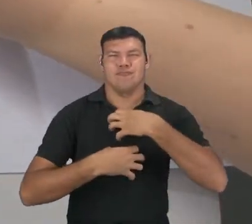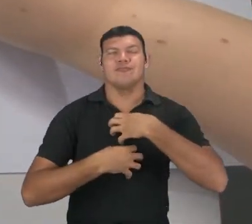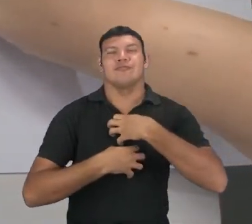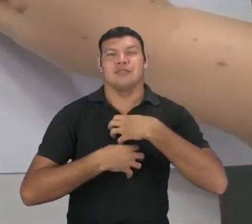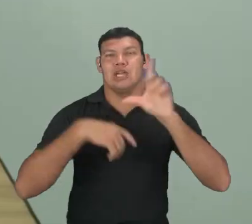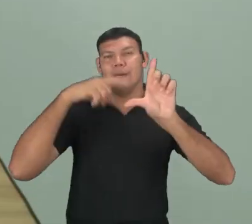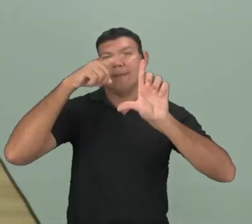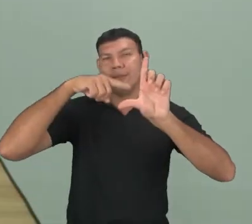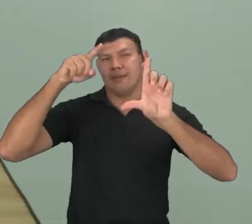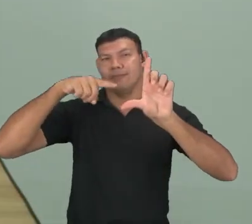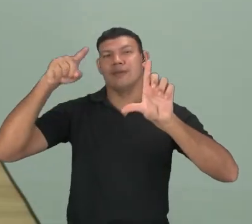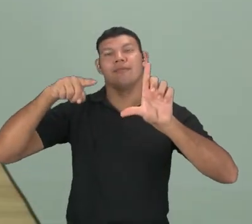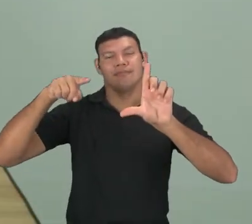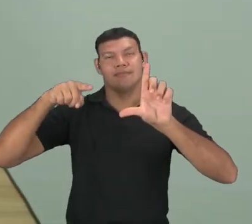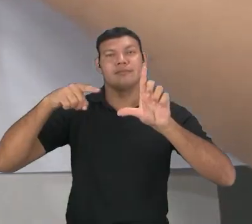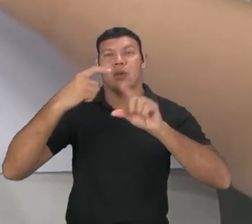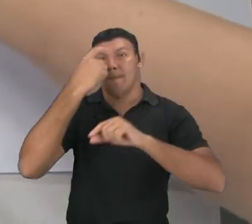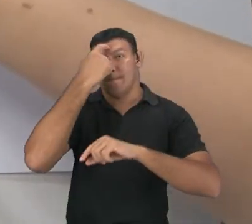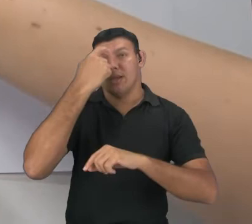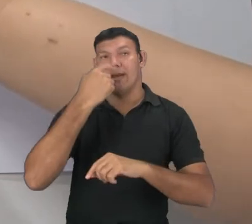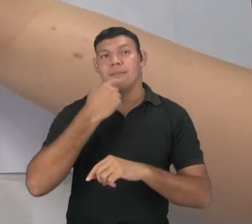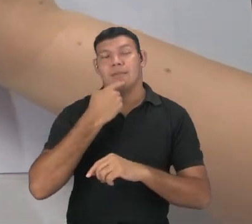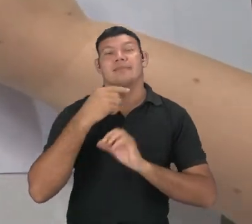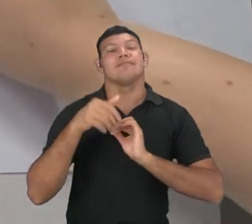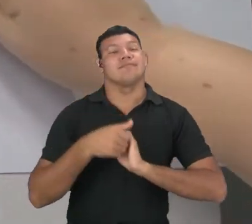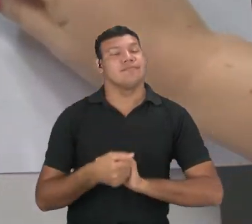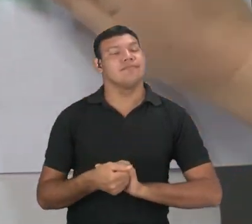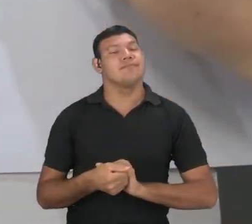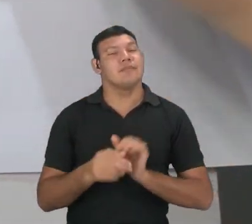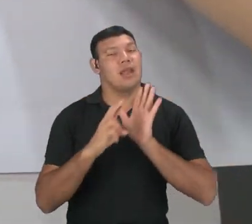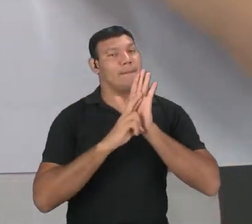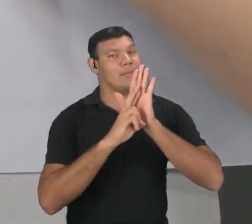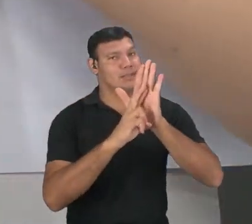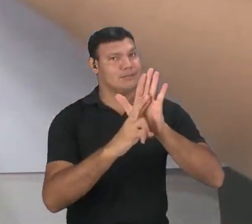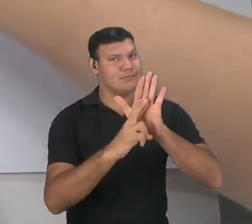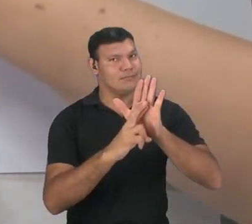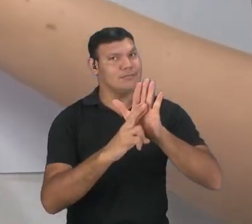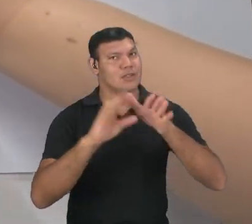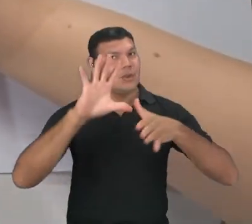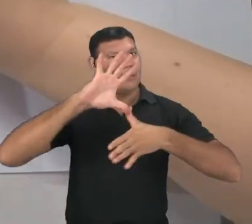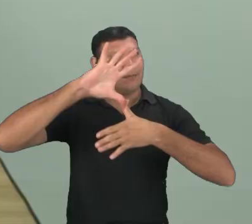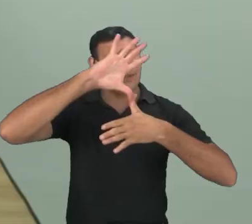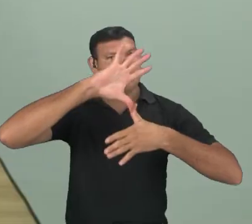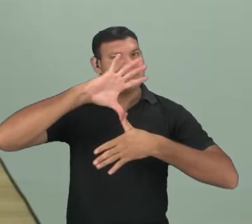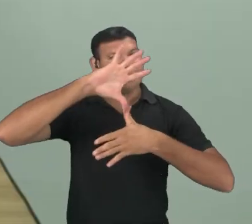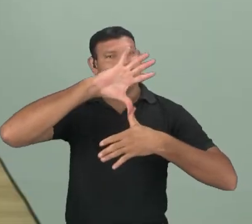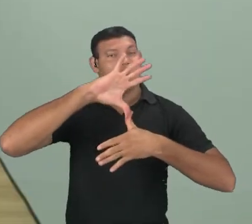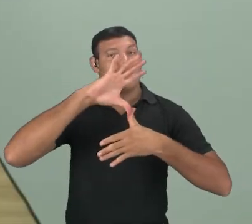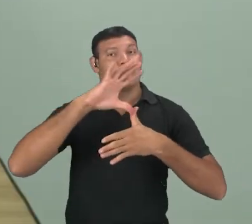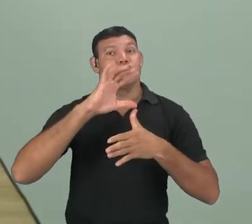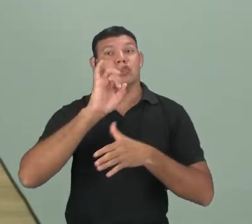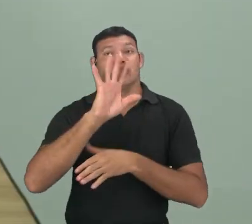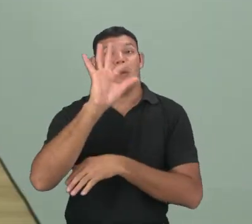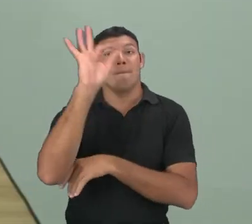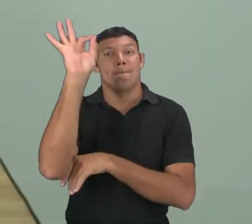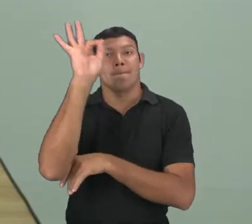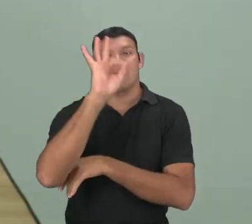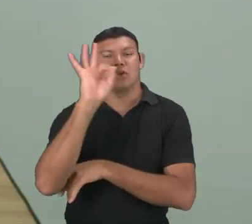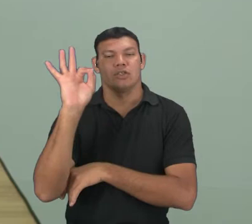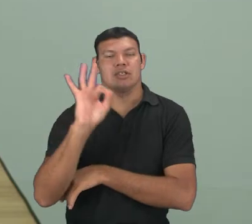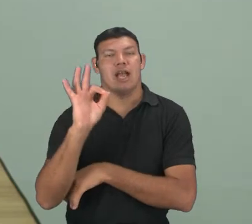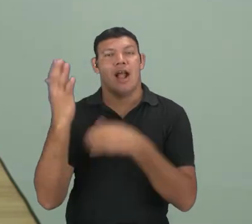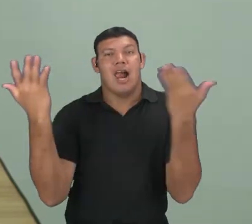Uma forma, né, daquele gráfico que nós vimos através de imagem, né? A representação, tá vendo? Só que aqui em